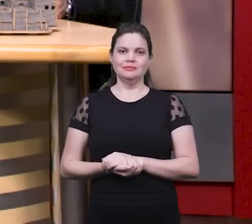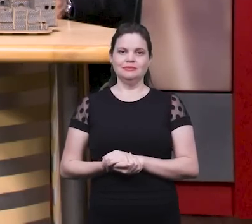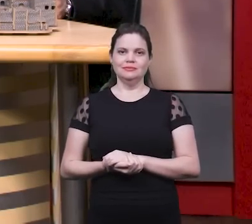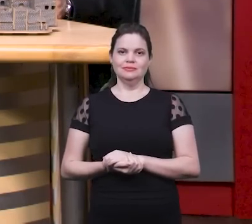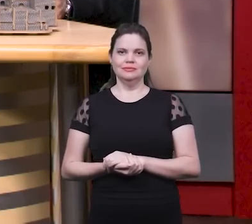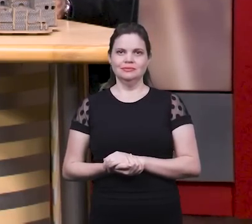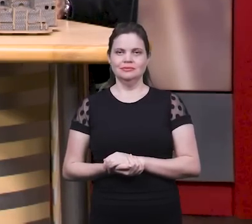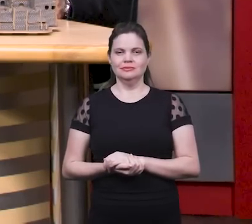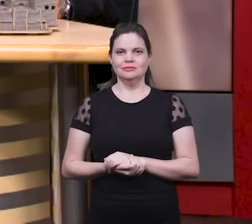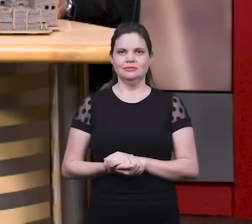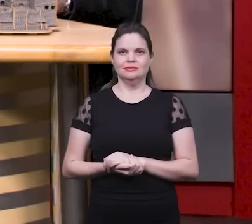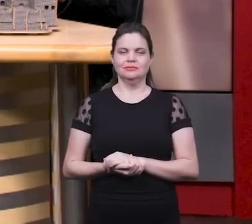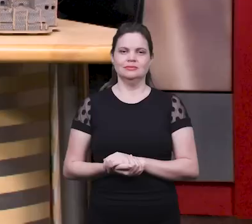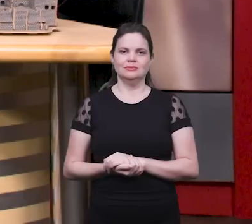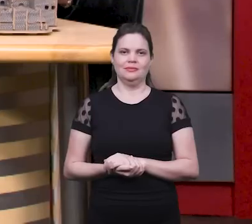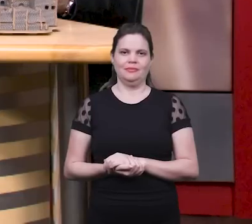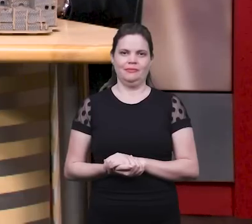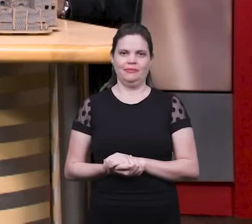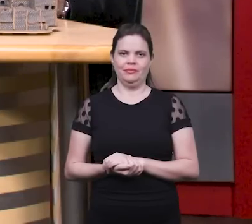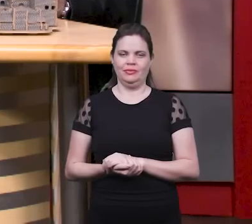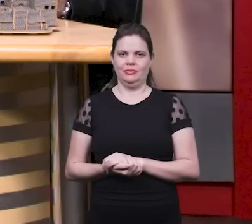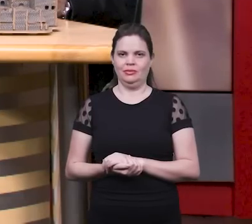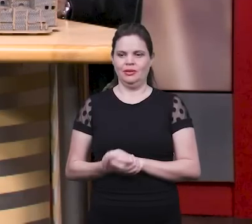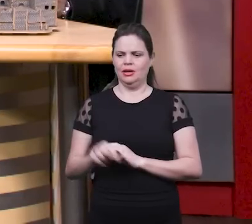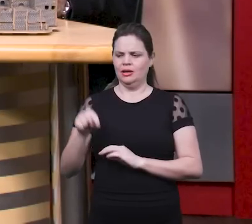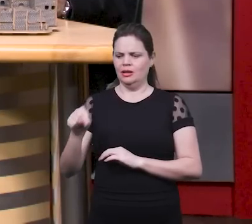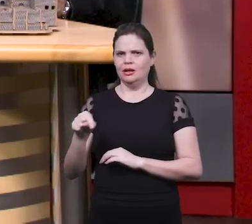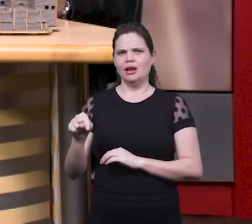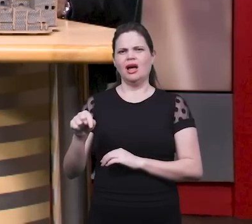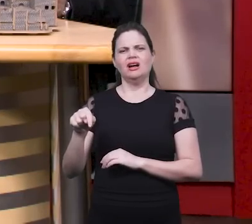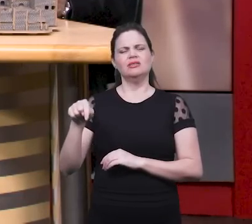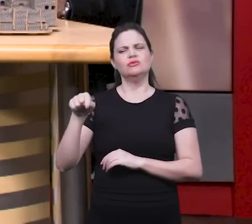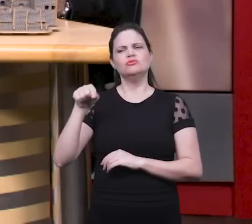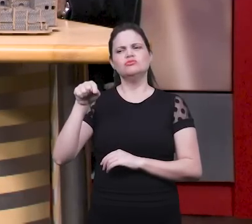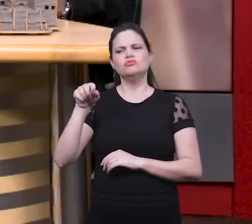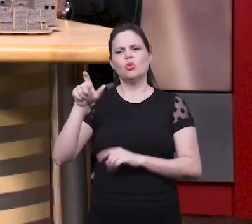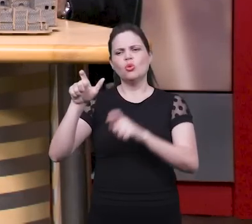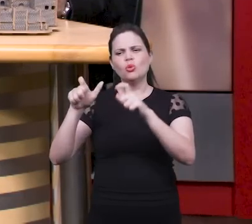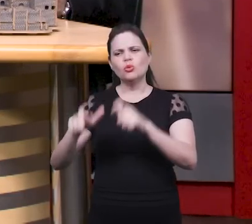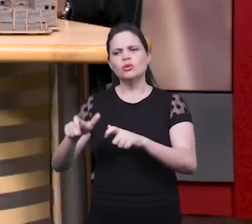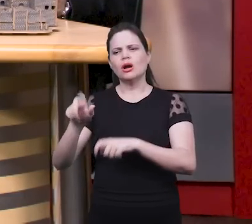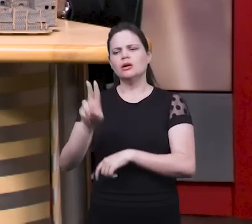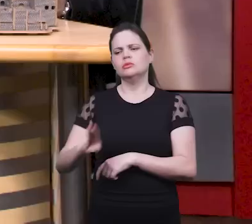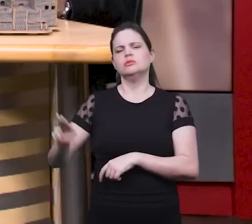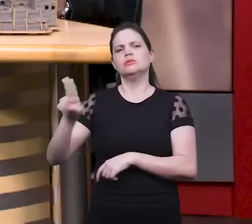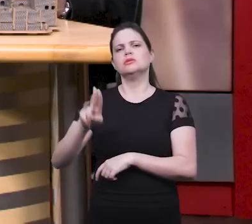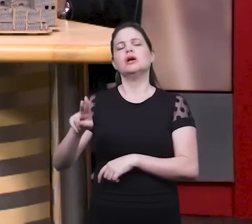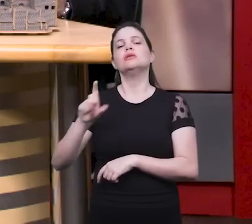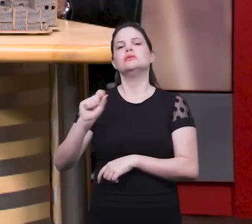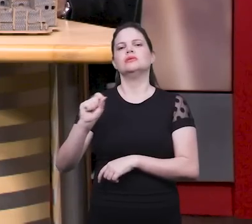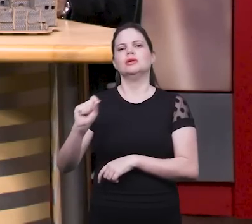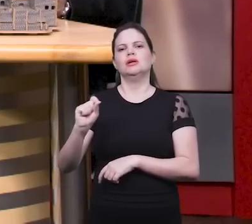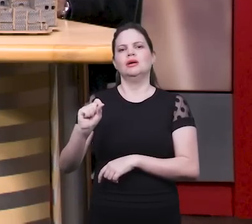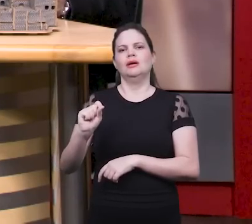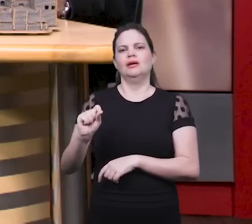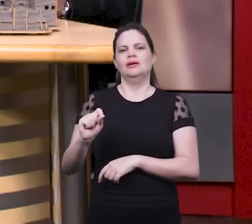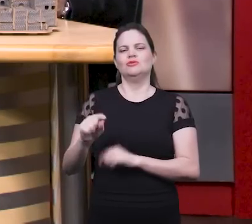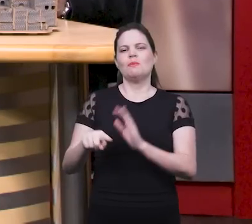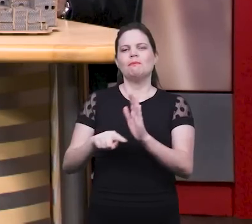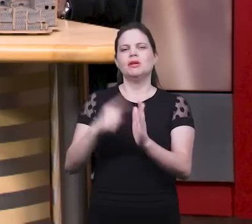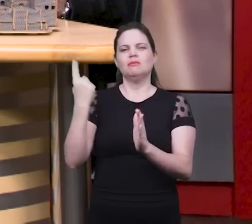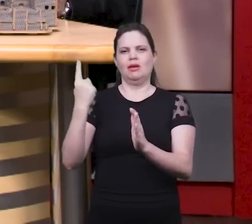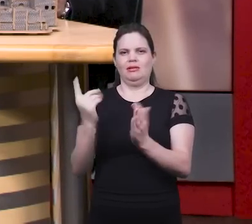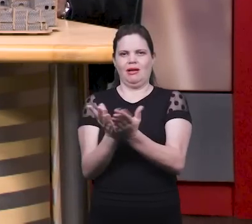foi usado pelos primeiros cristãos, né, que iam para ali, mas, na